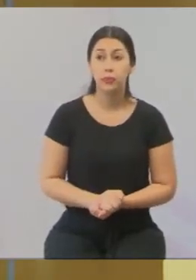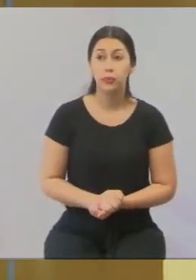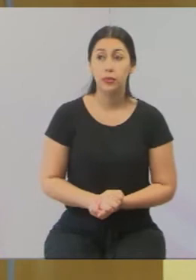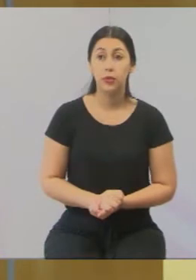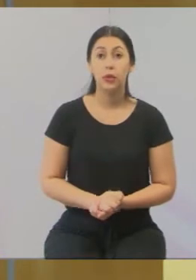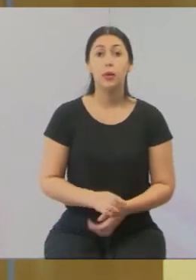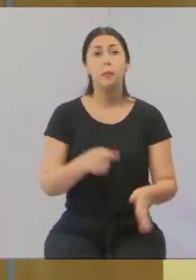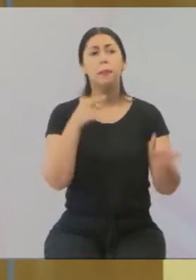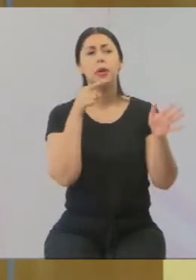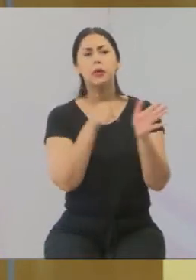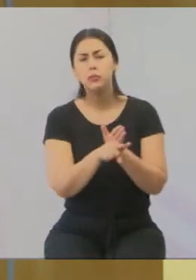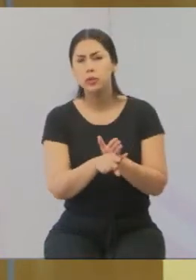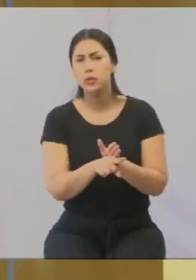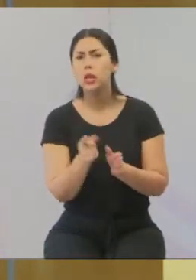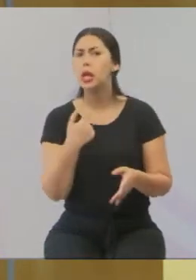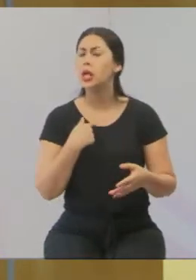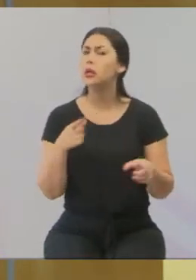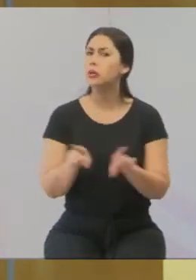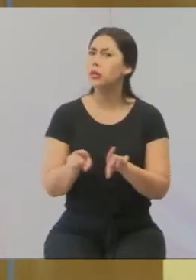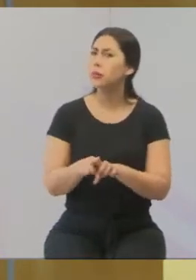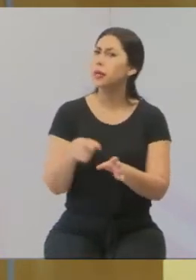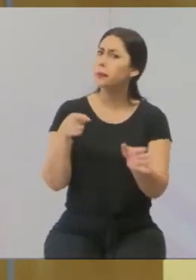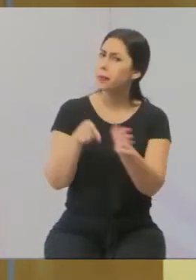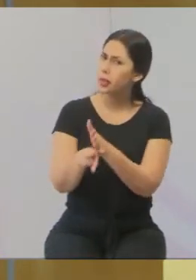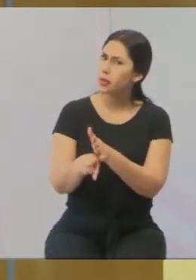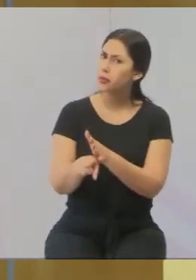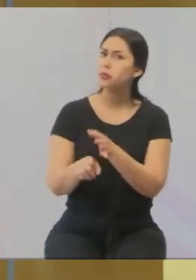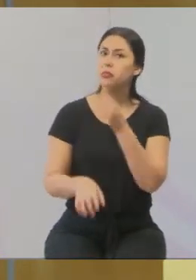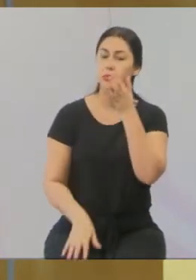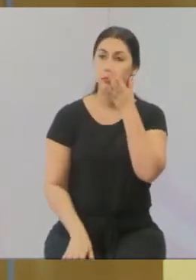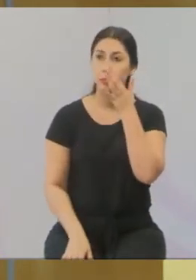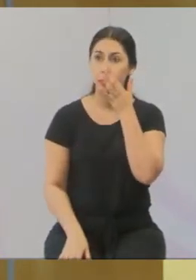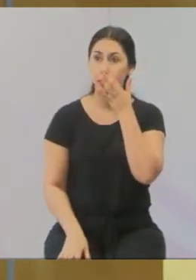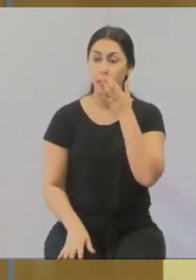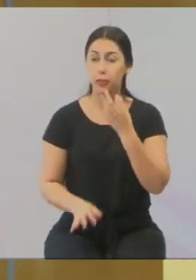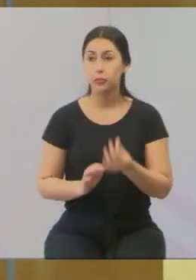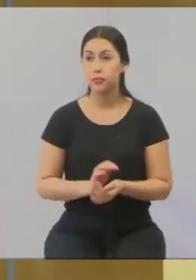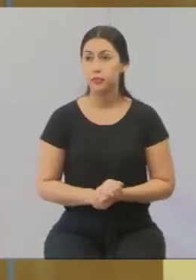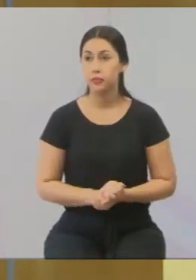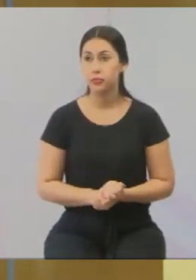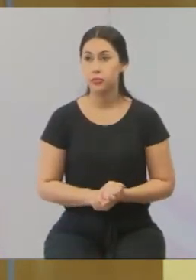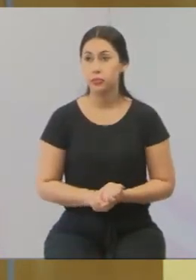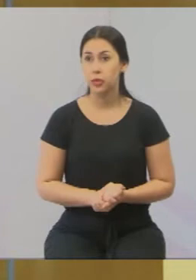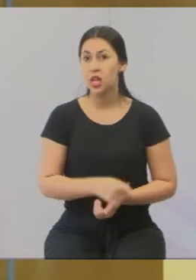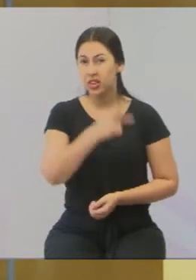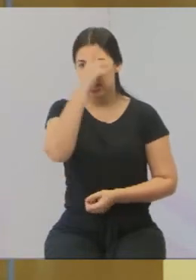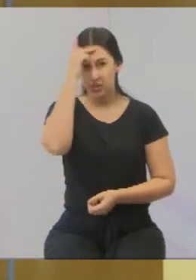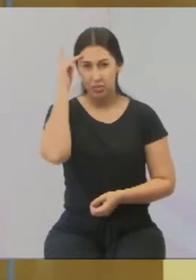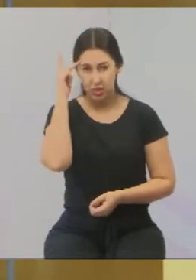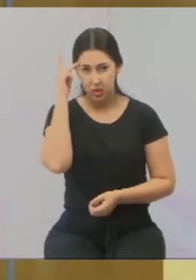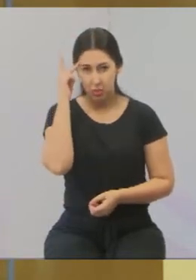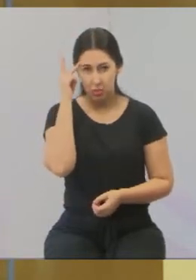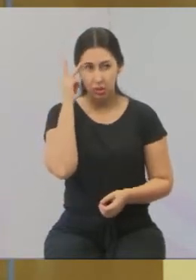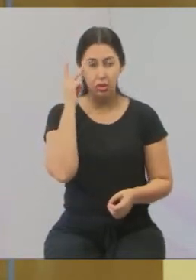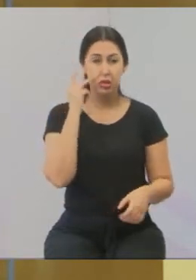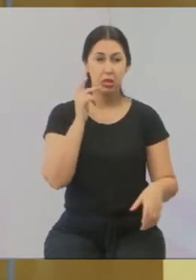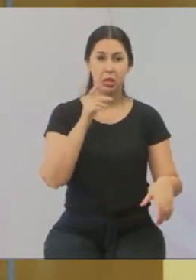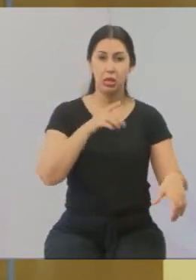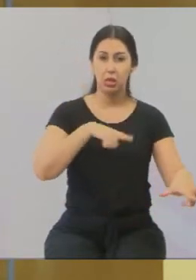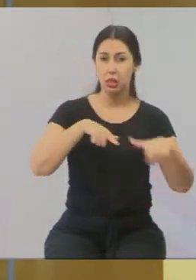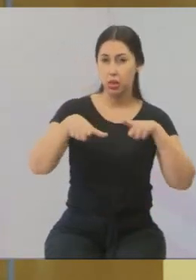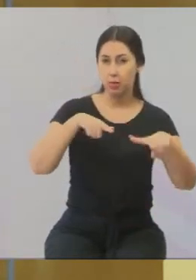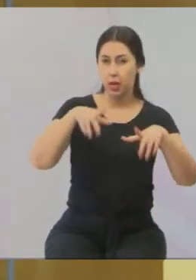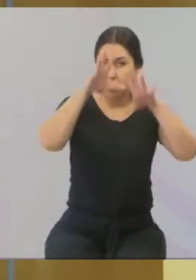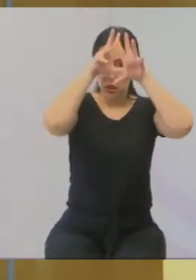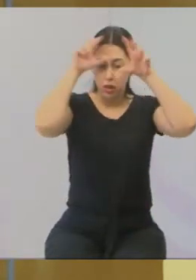um questionamento que eu sempre fiz aqui na hora dos julgamentos de contas. Os técnicos do Tribunal de Contas, eles não têm ideia do que